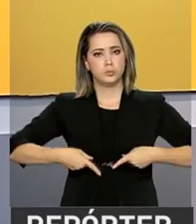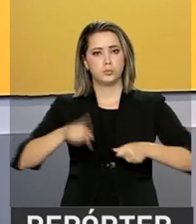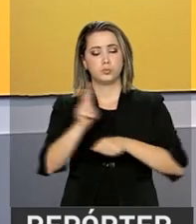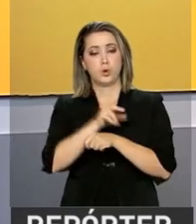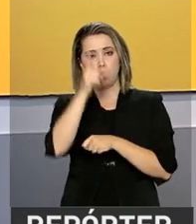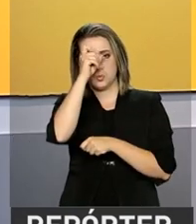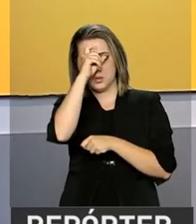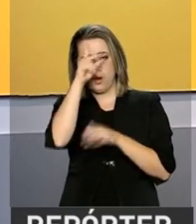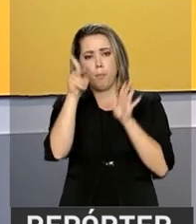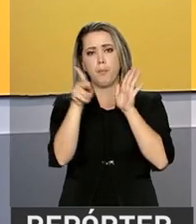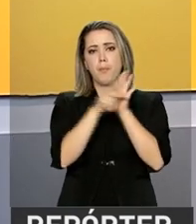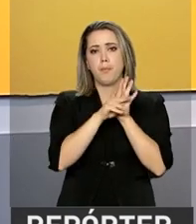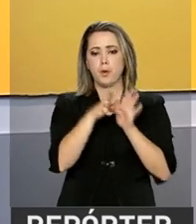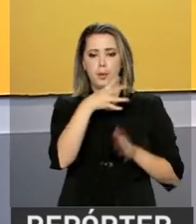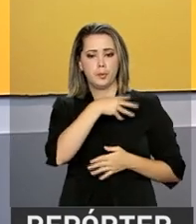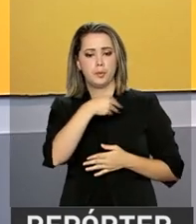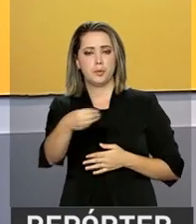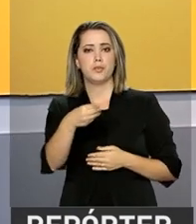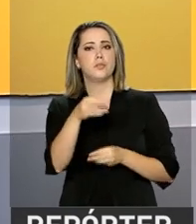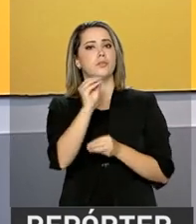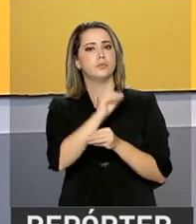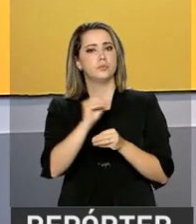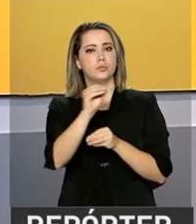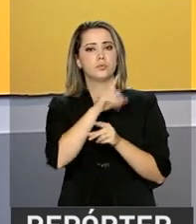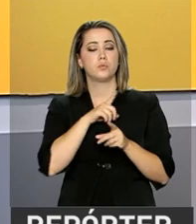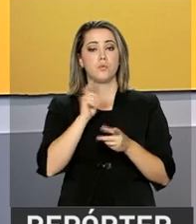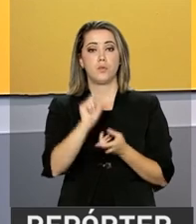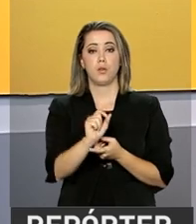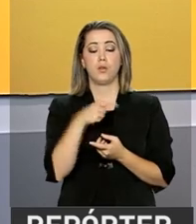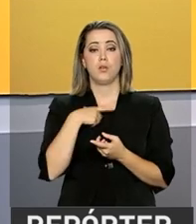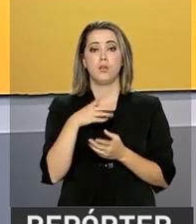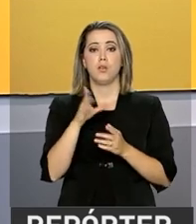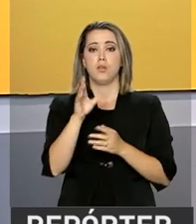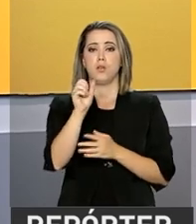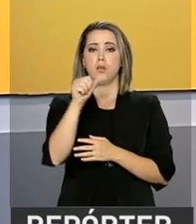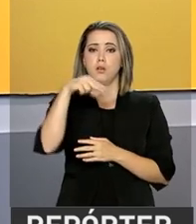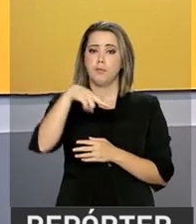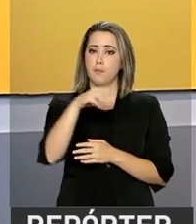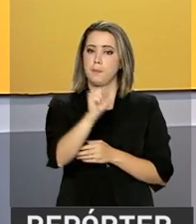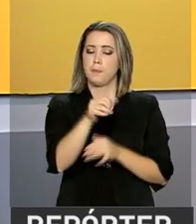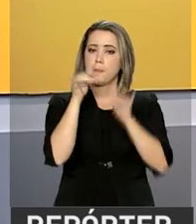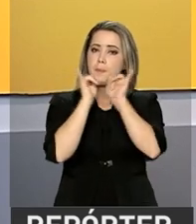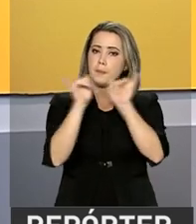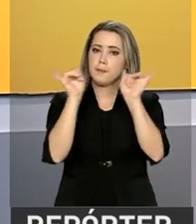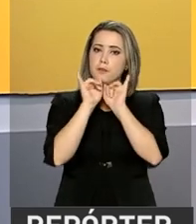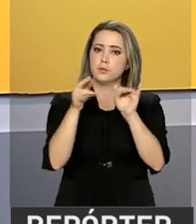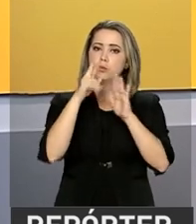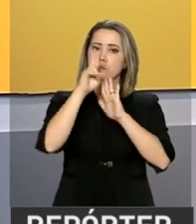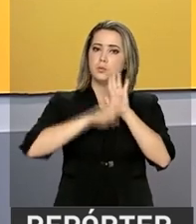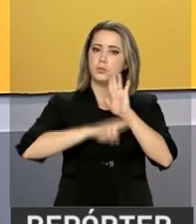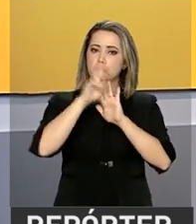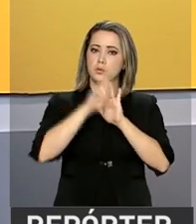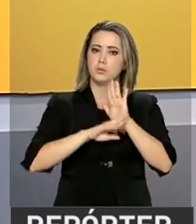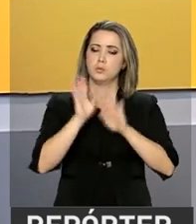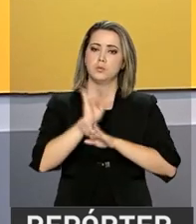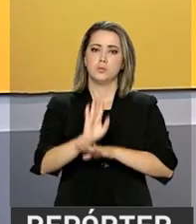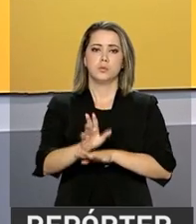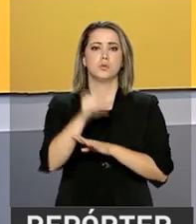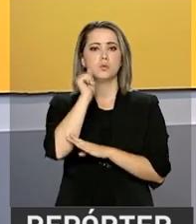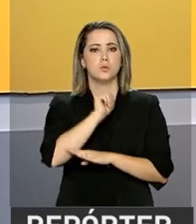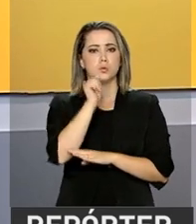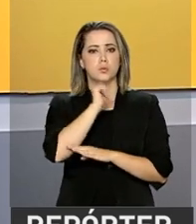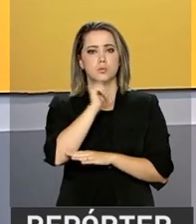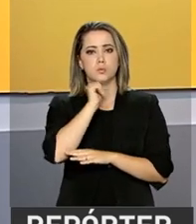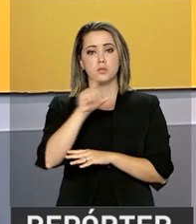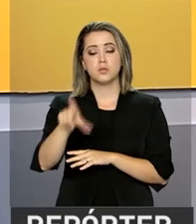por especialistas para garantir uma gravidez. A Agência Nacional de Saúde, a ANS, divulgou um relatório